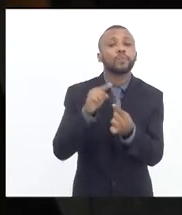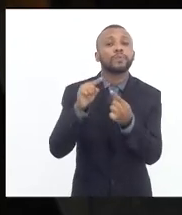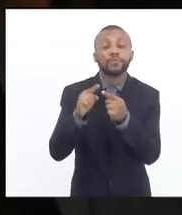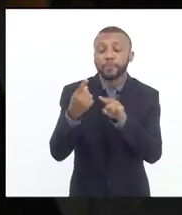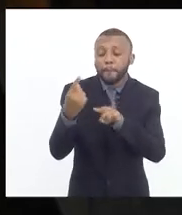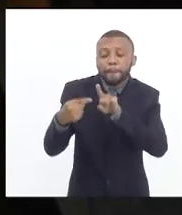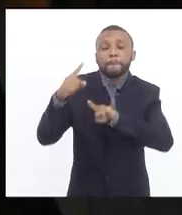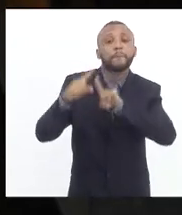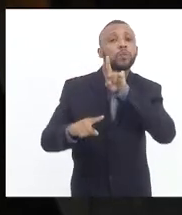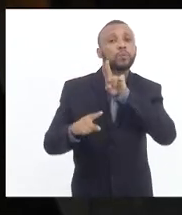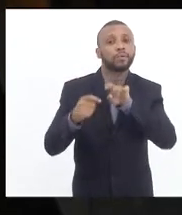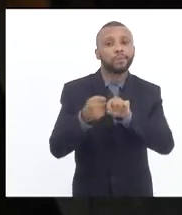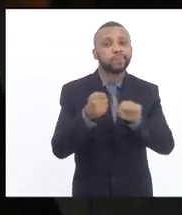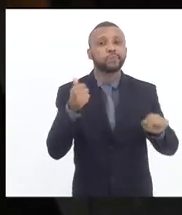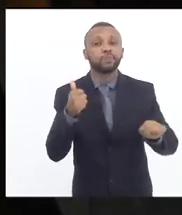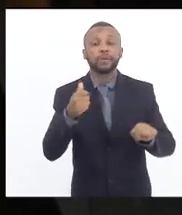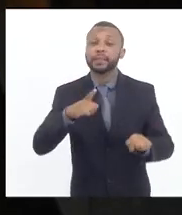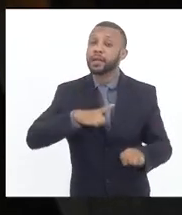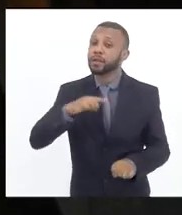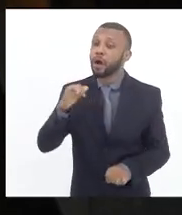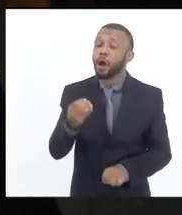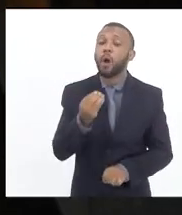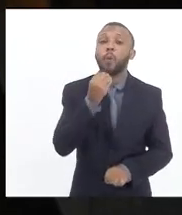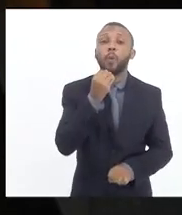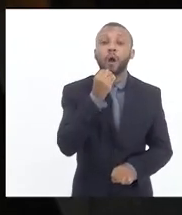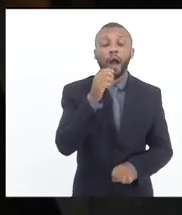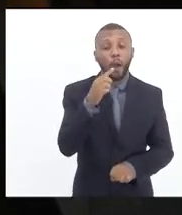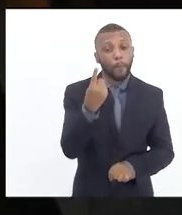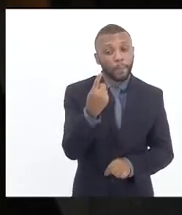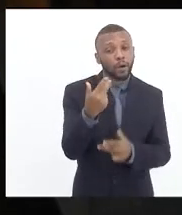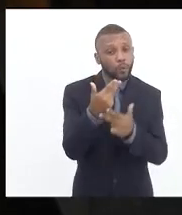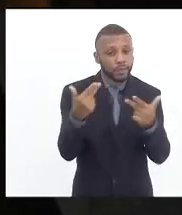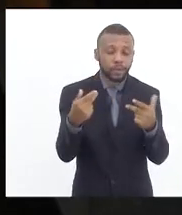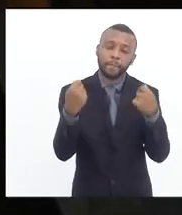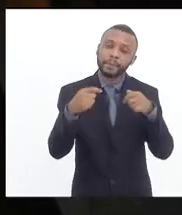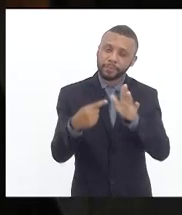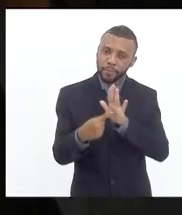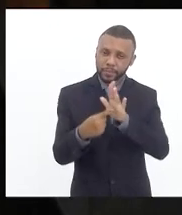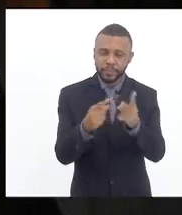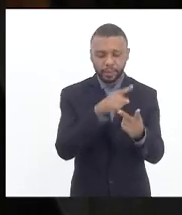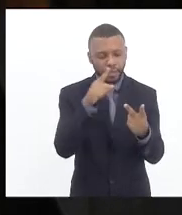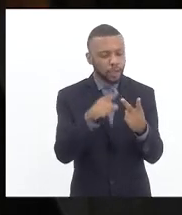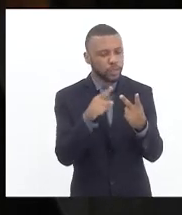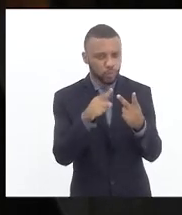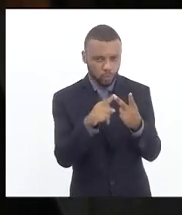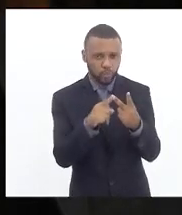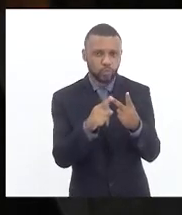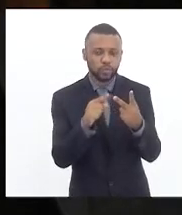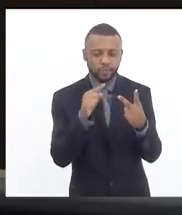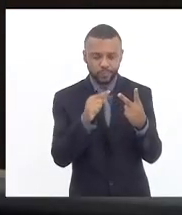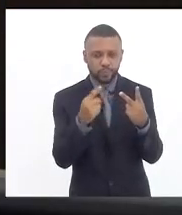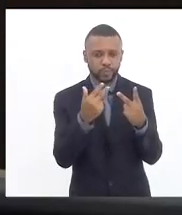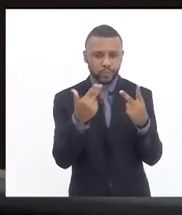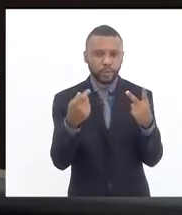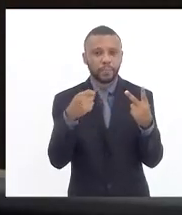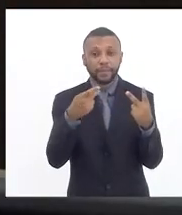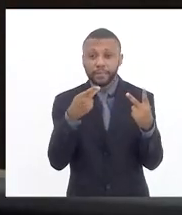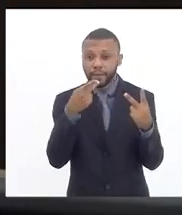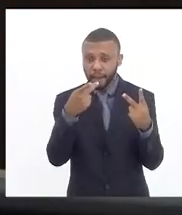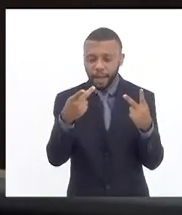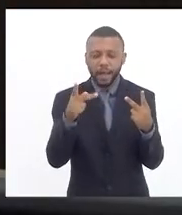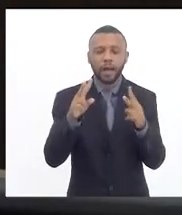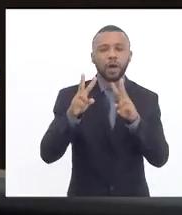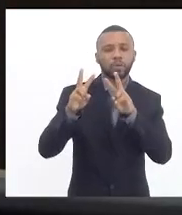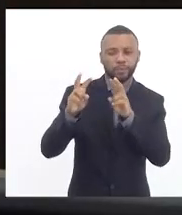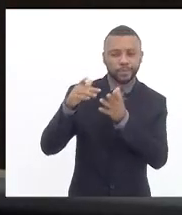de crescimento geração de oportunidades aqui então são aspecto eu quero que mencionar em segundo lugar é secretário Nelson